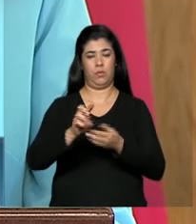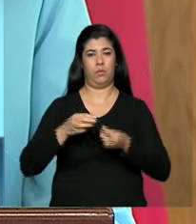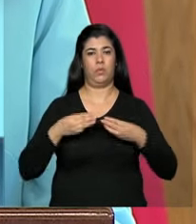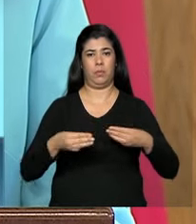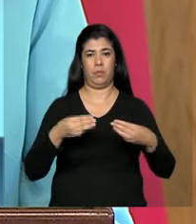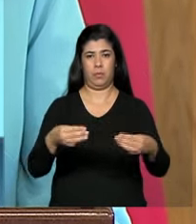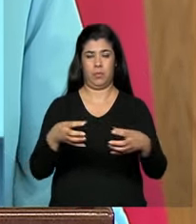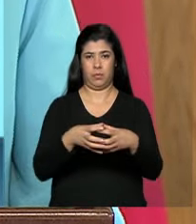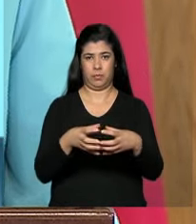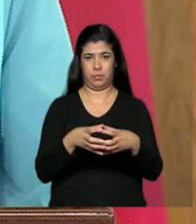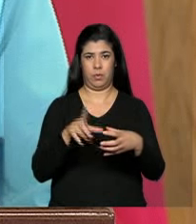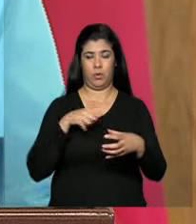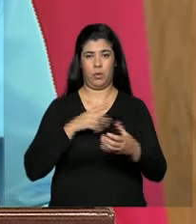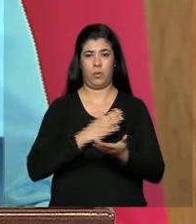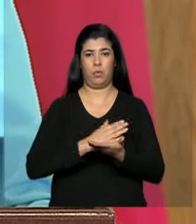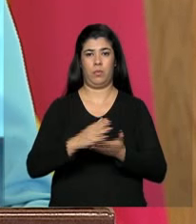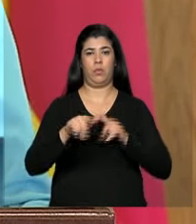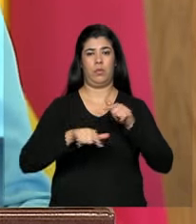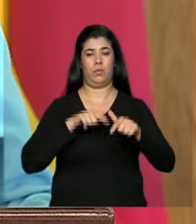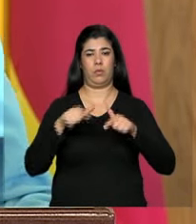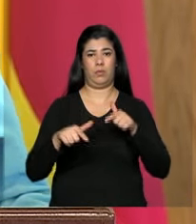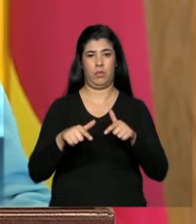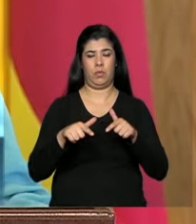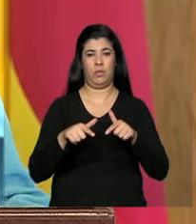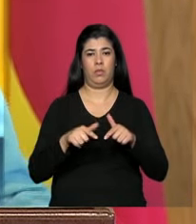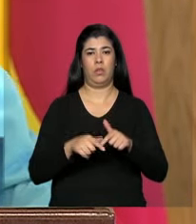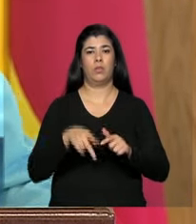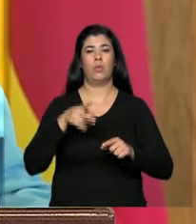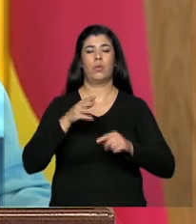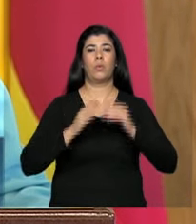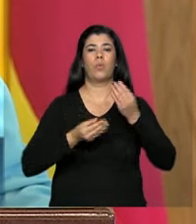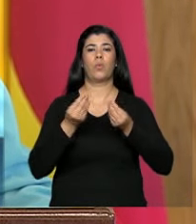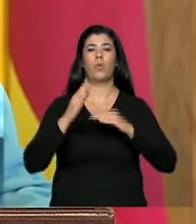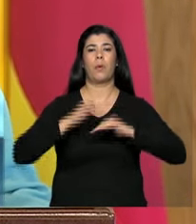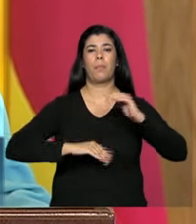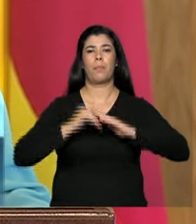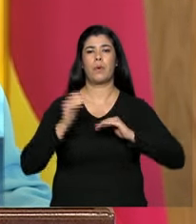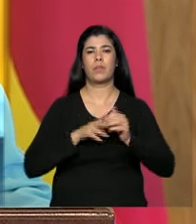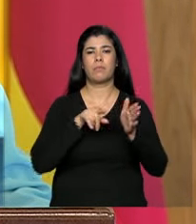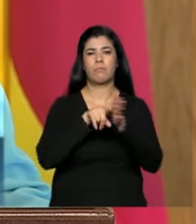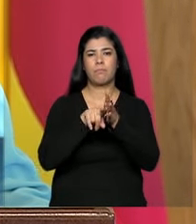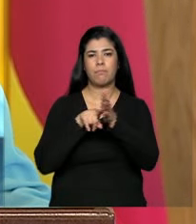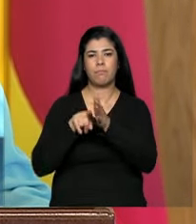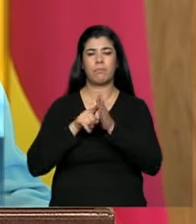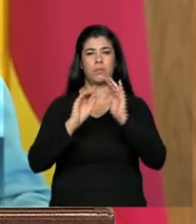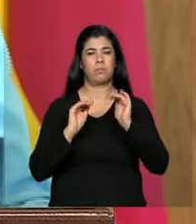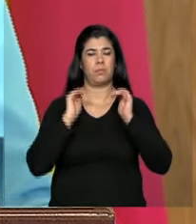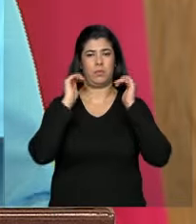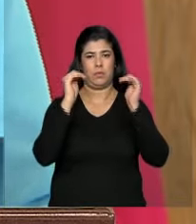Inauguramos hoje os trabalhos do mecanismo de consulta de alto nível